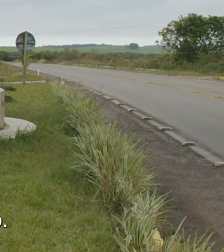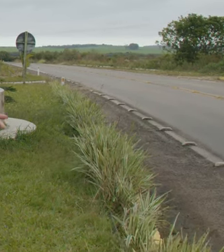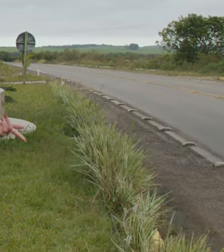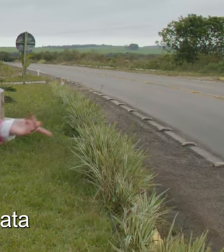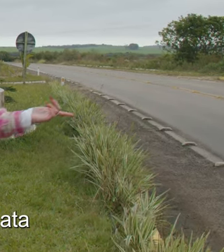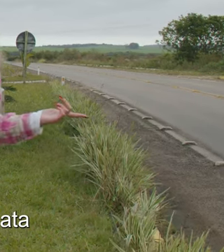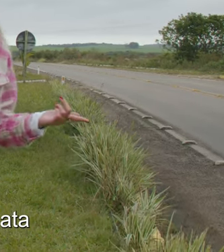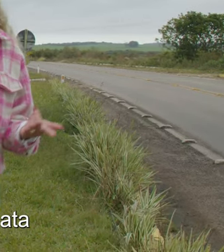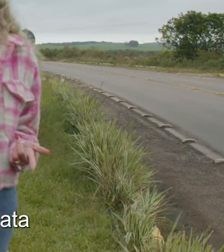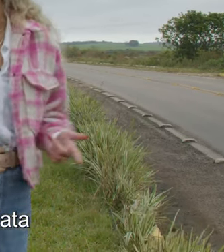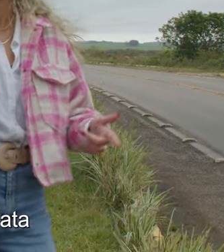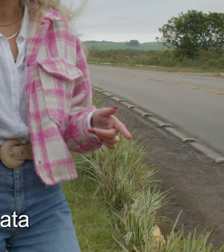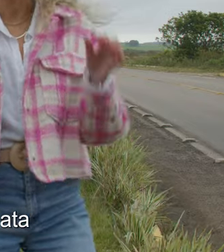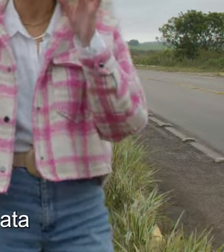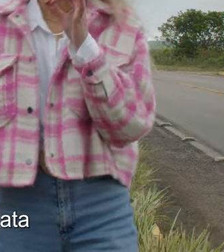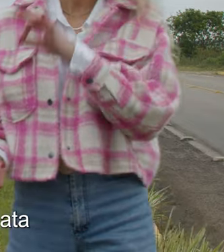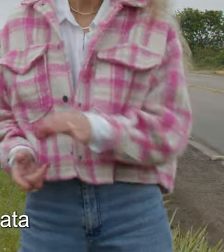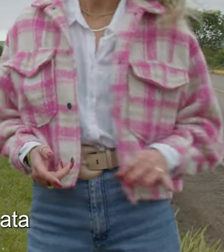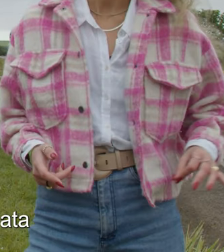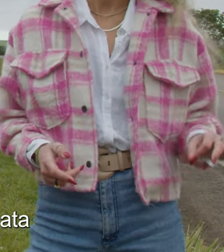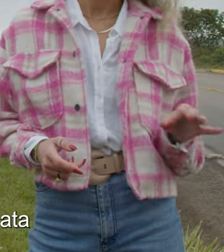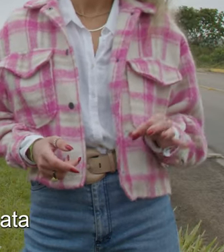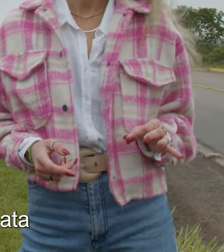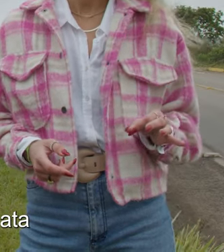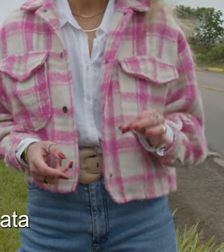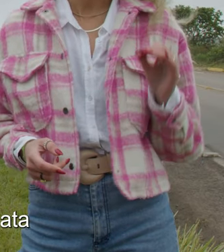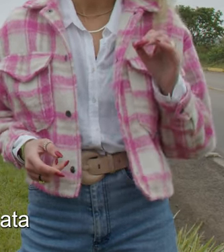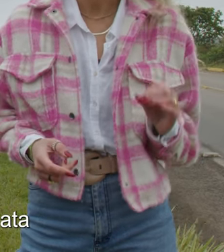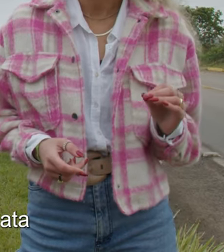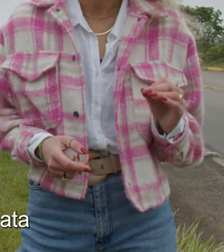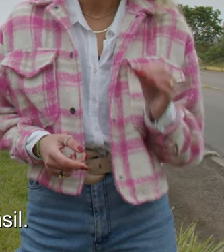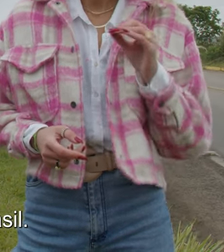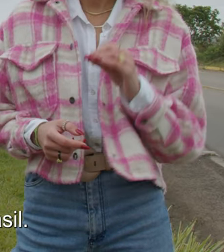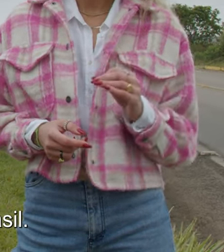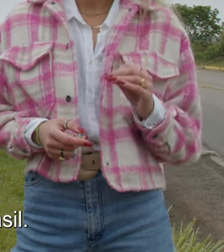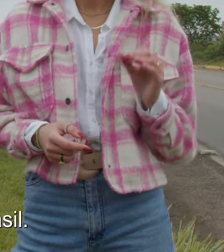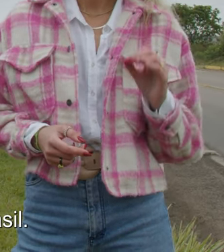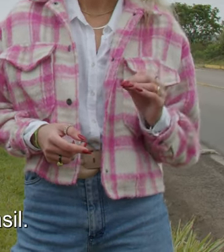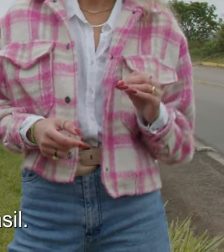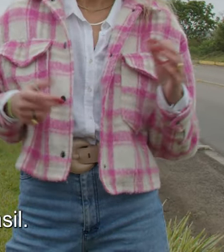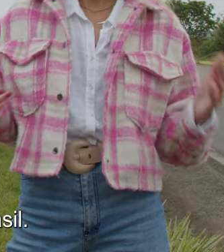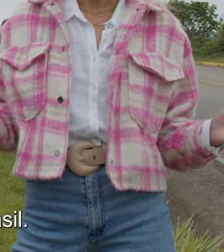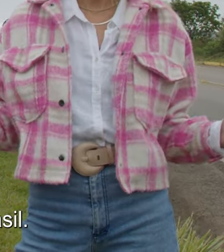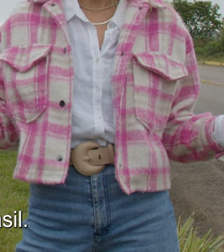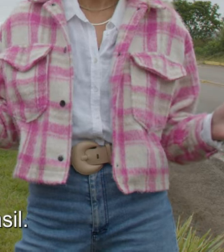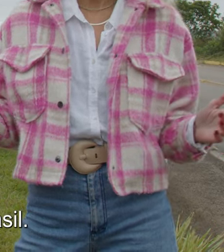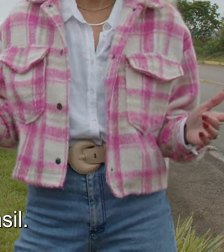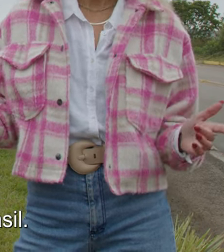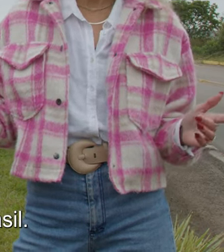como um todo o município faz parte do sítios do arenito mata e integra a rota